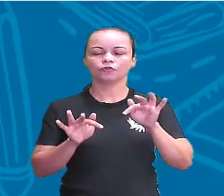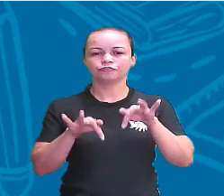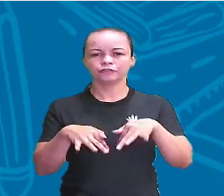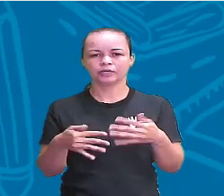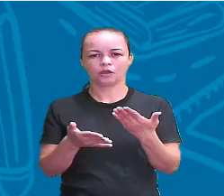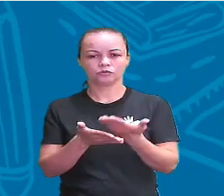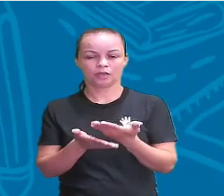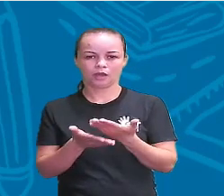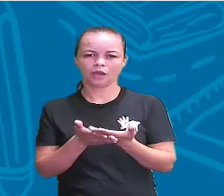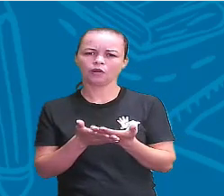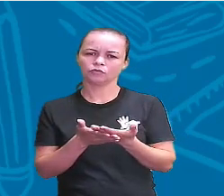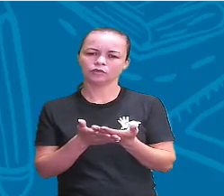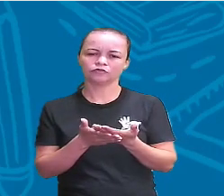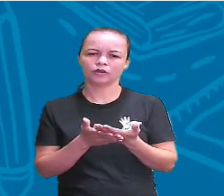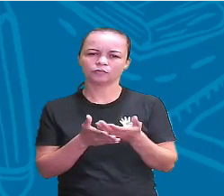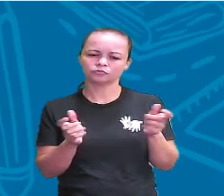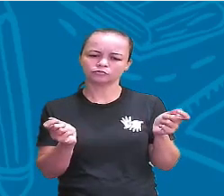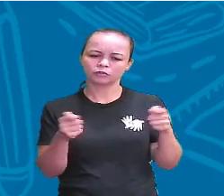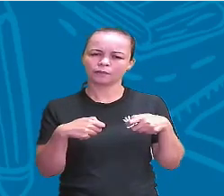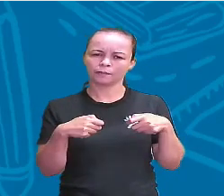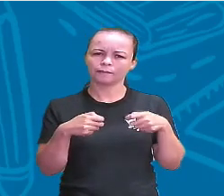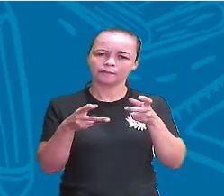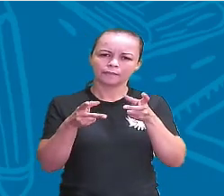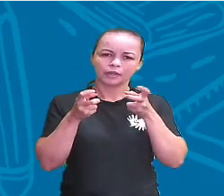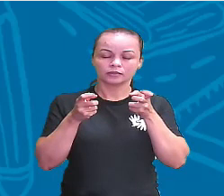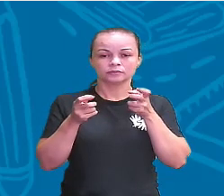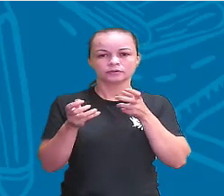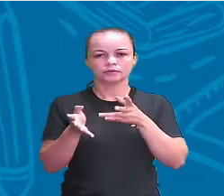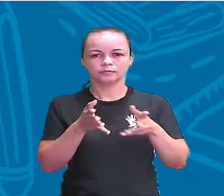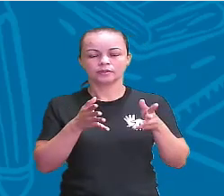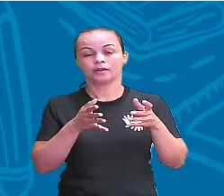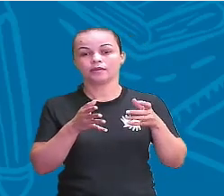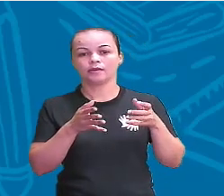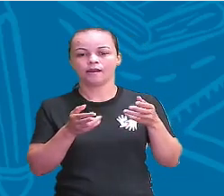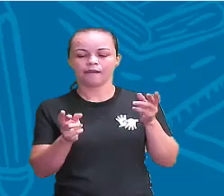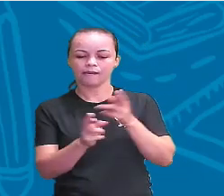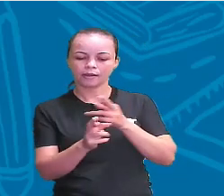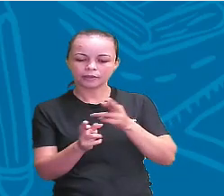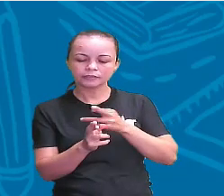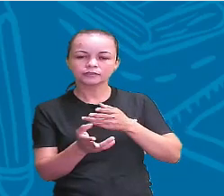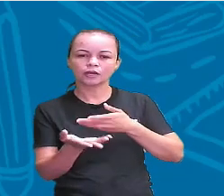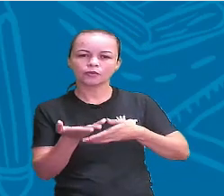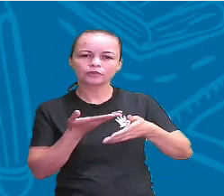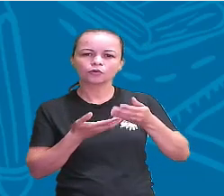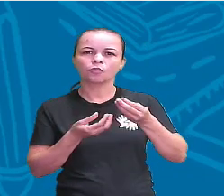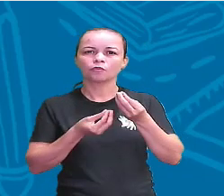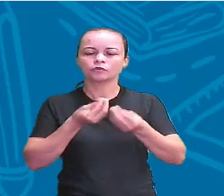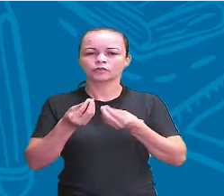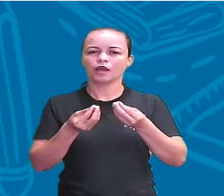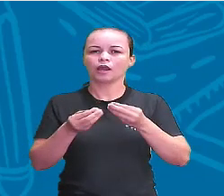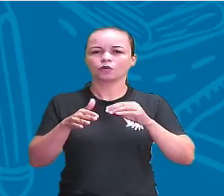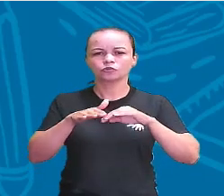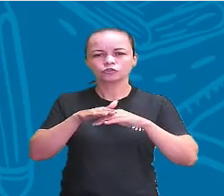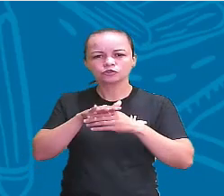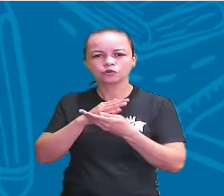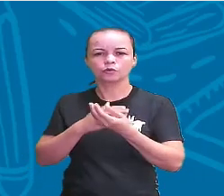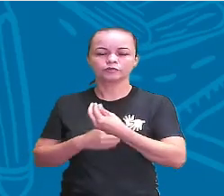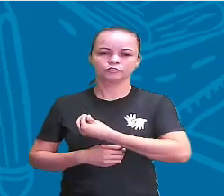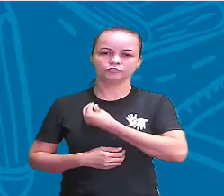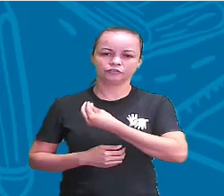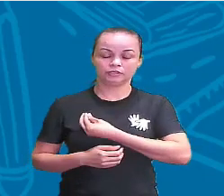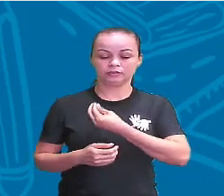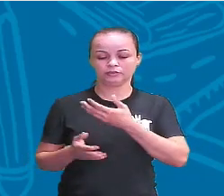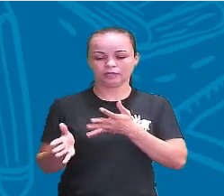aula, sermos capazes de perceber a relação existente entre os nossos hábitos de vida e a condição de